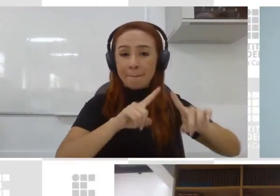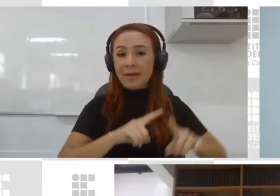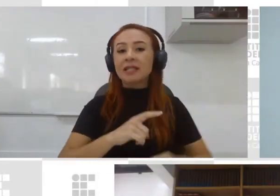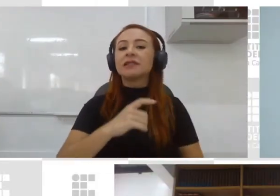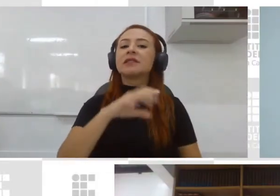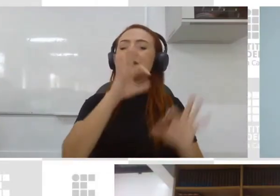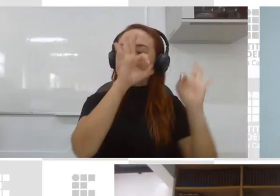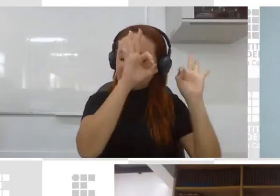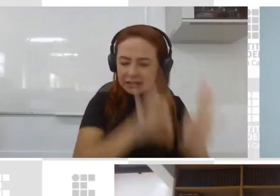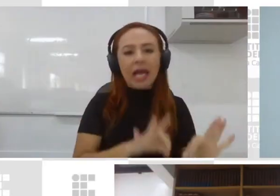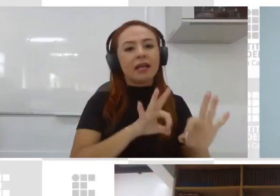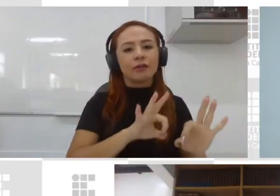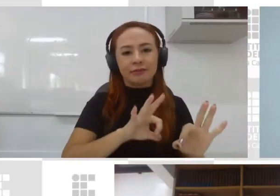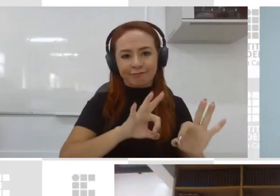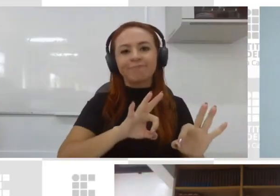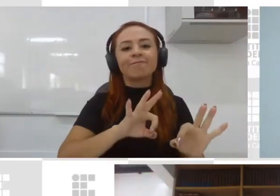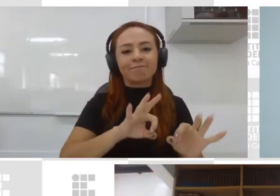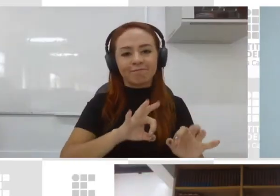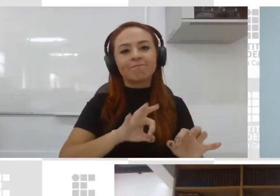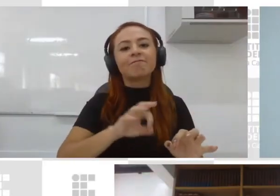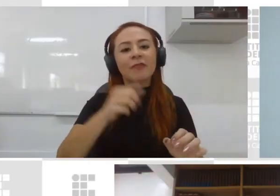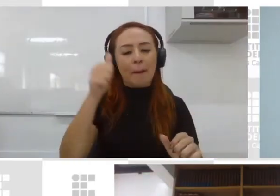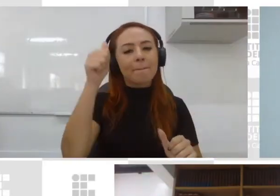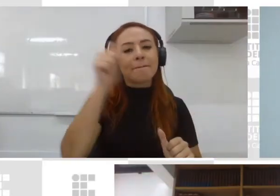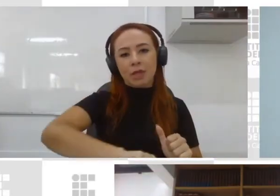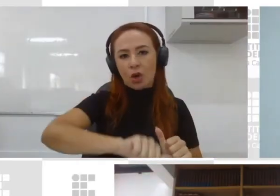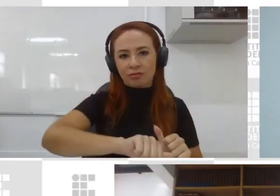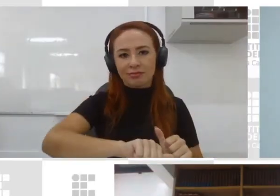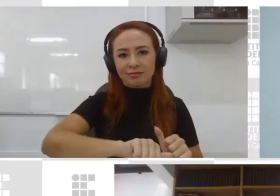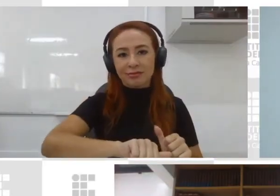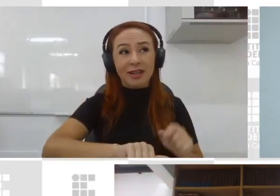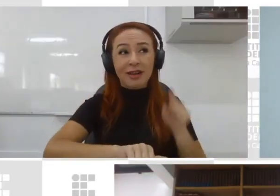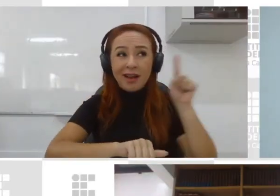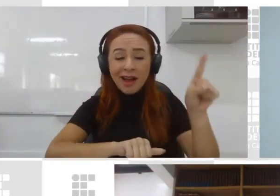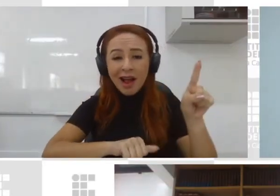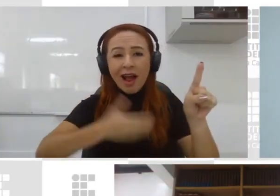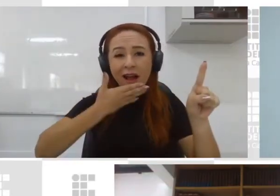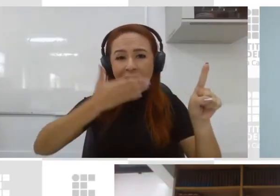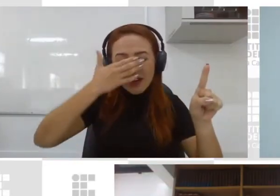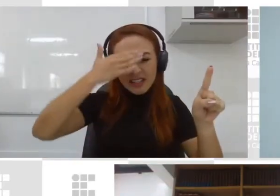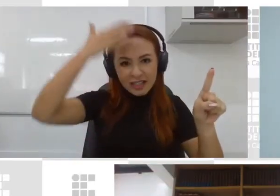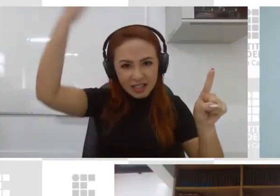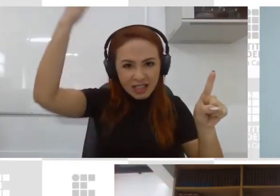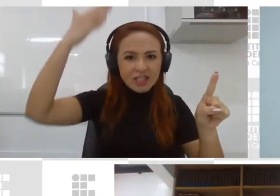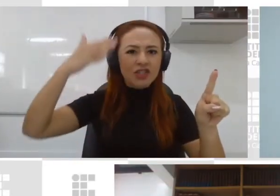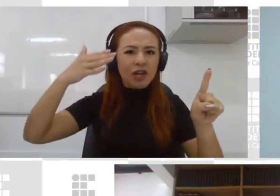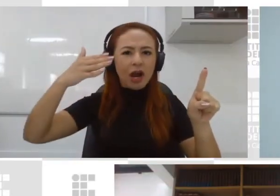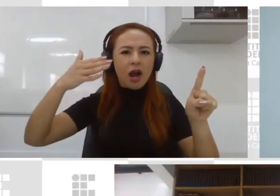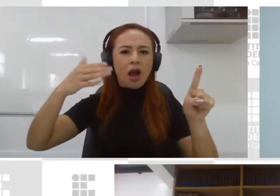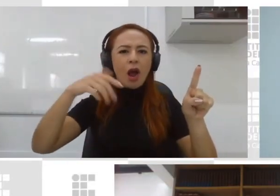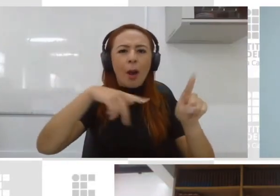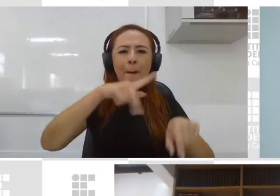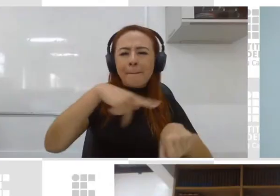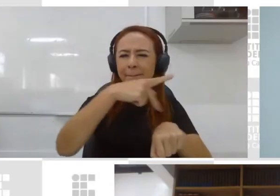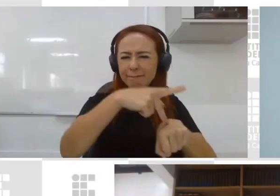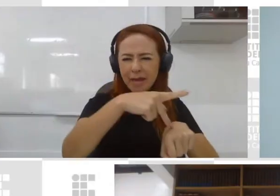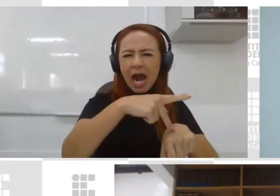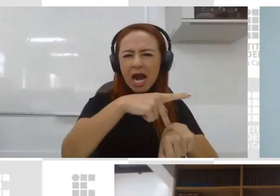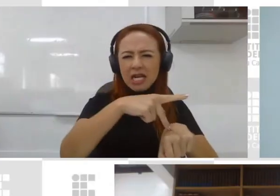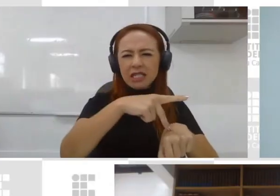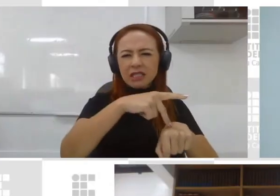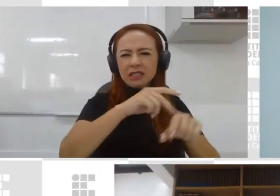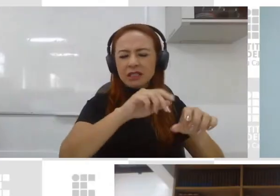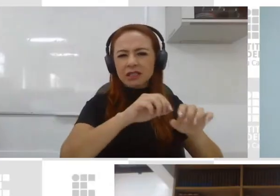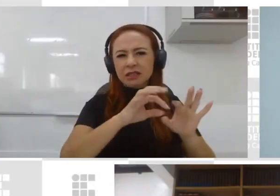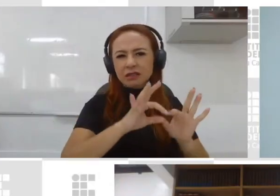ali da Ásia das Monções, o Paquistão, o Afeganistão e assim por diante, porque chegamos a níveis de calor de 50